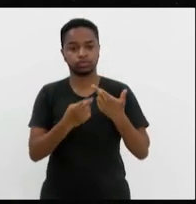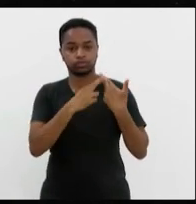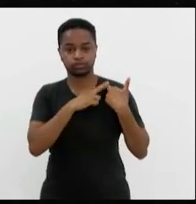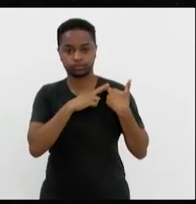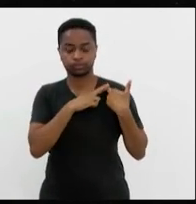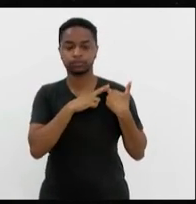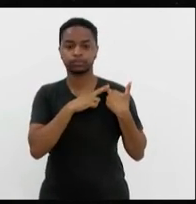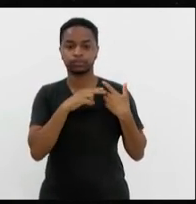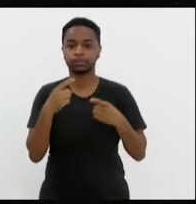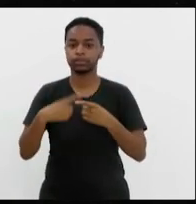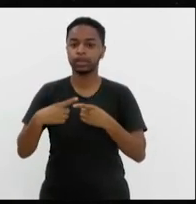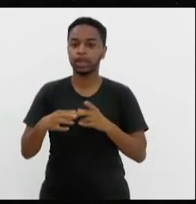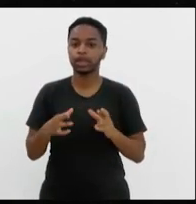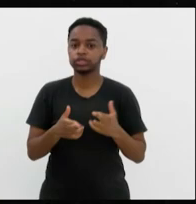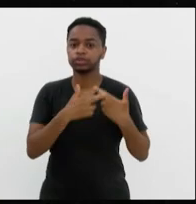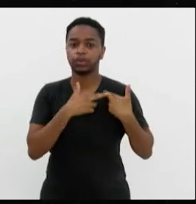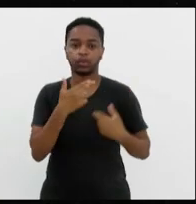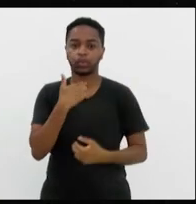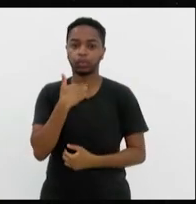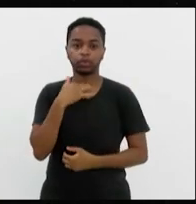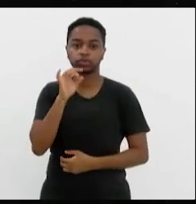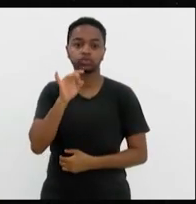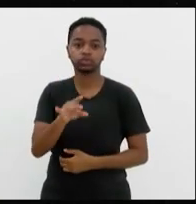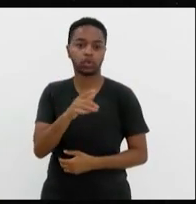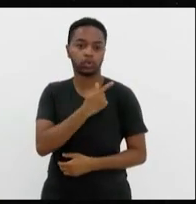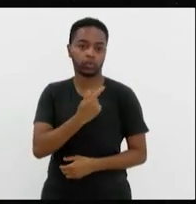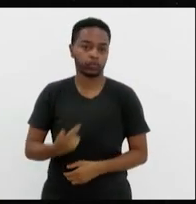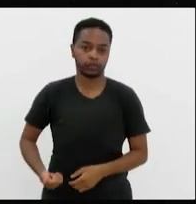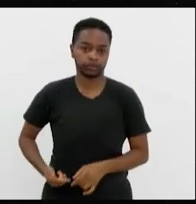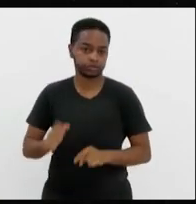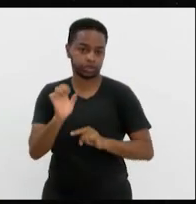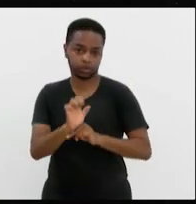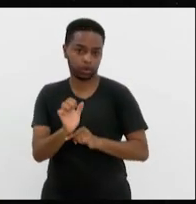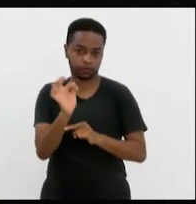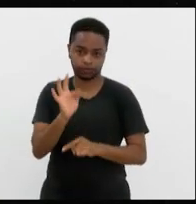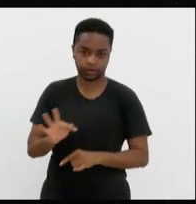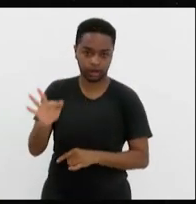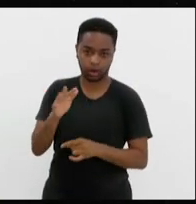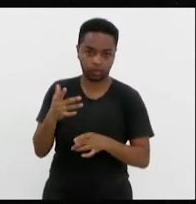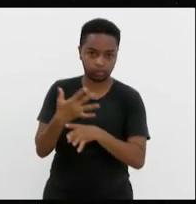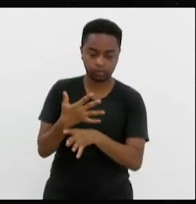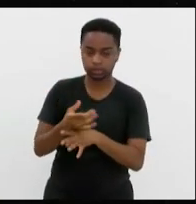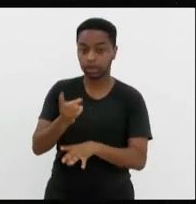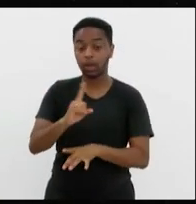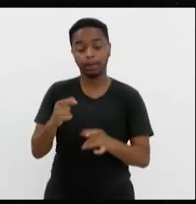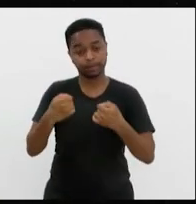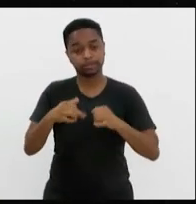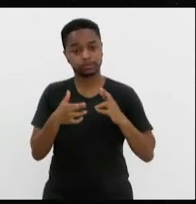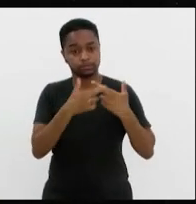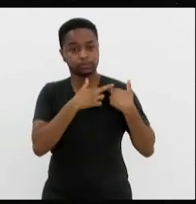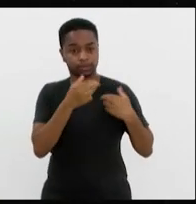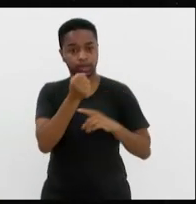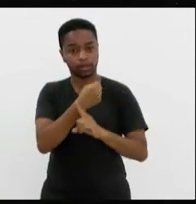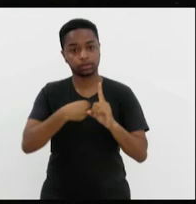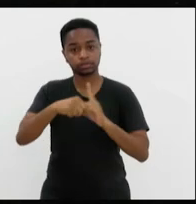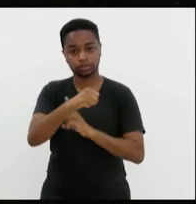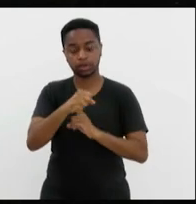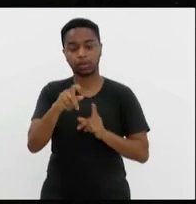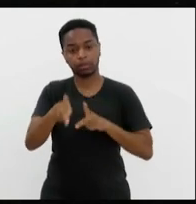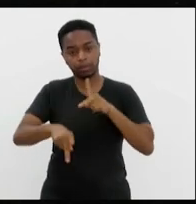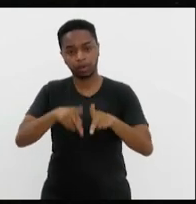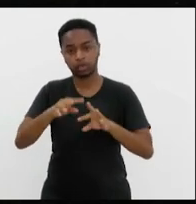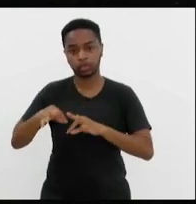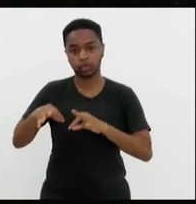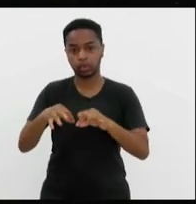Pois a responsabilidade não pode ser apenas do governo, seja estadual, municipal, federal, mas sim de toda a população. Tenho certeza que cada um tirar